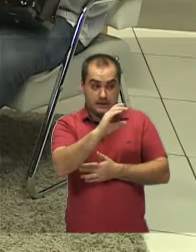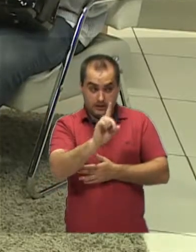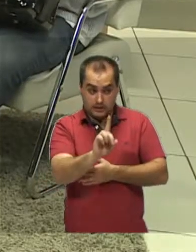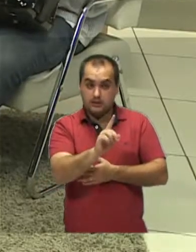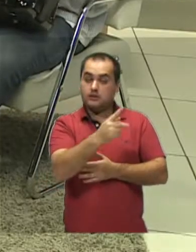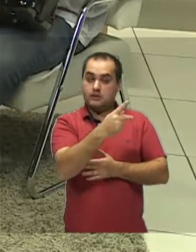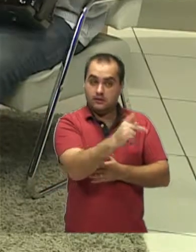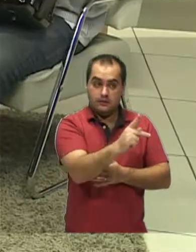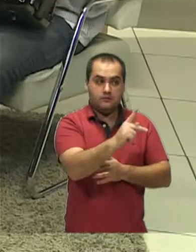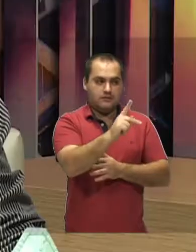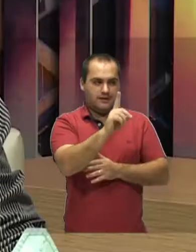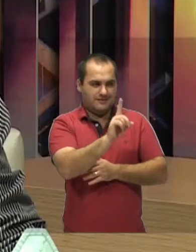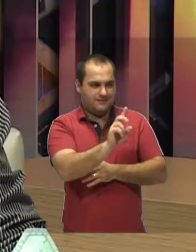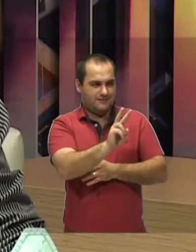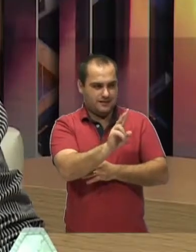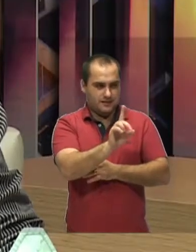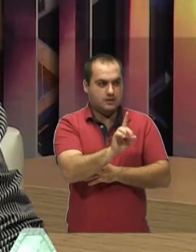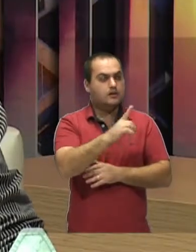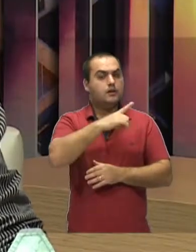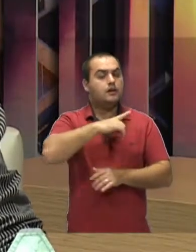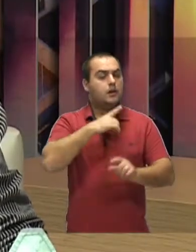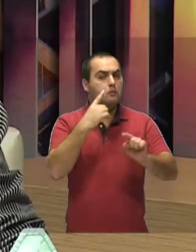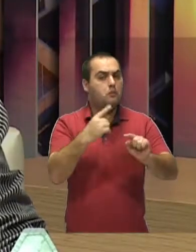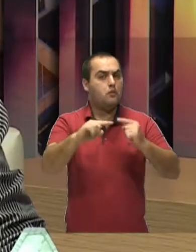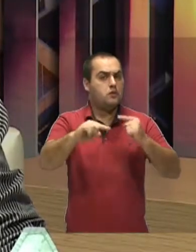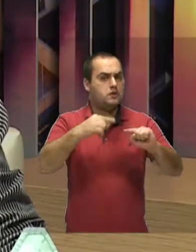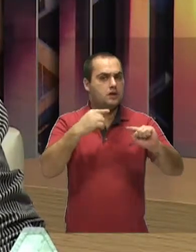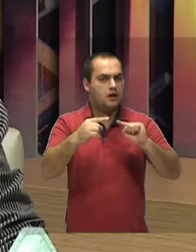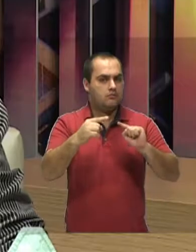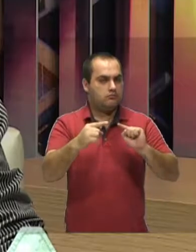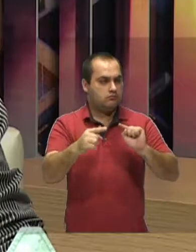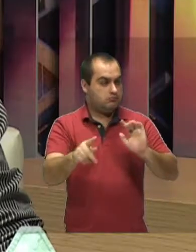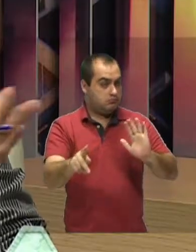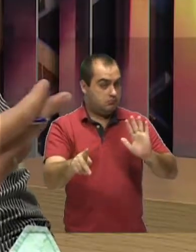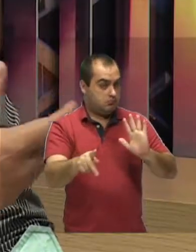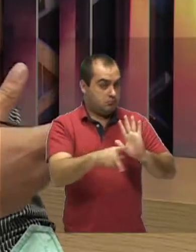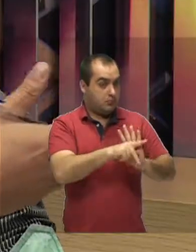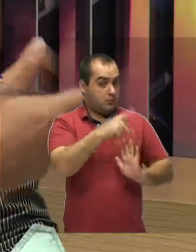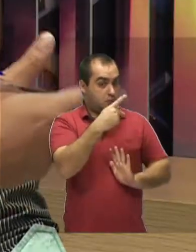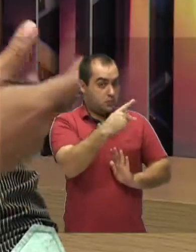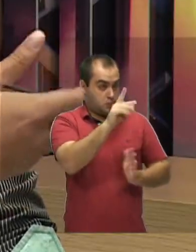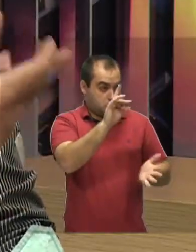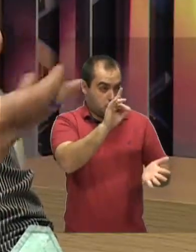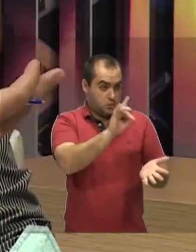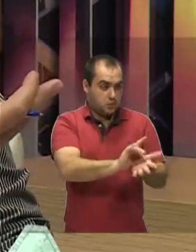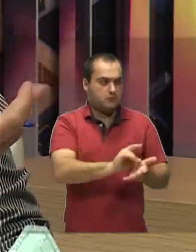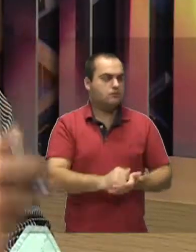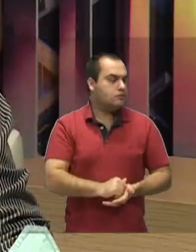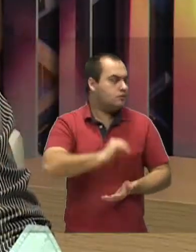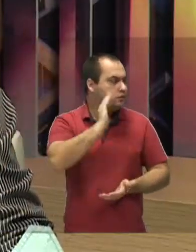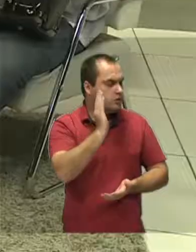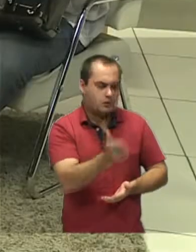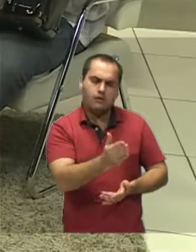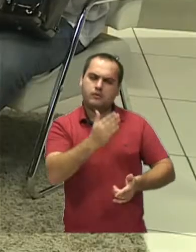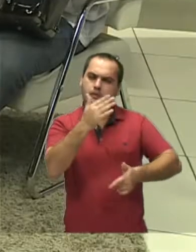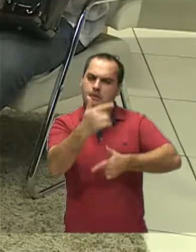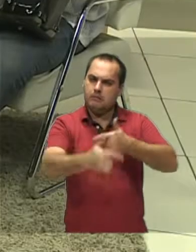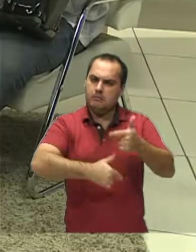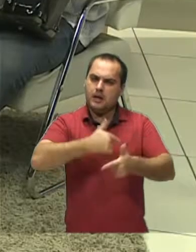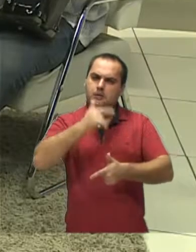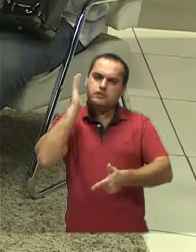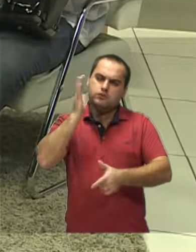tem músicas autorais e que culminam já uma carreira que você foi construindo ao longo dos últimos